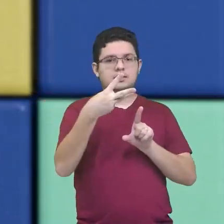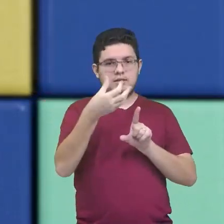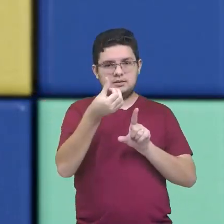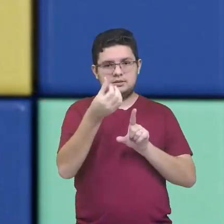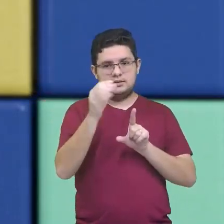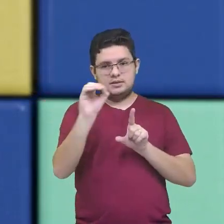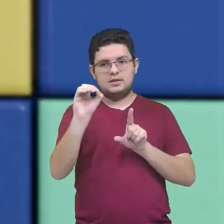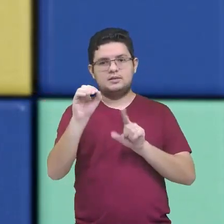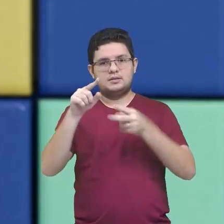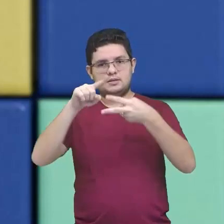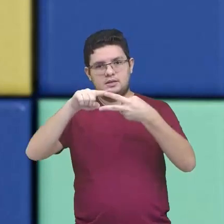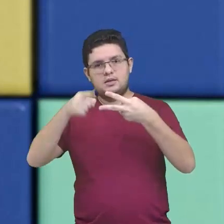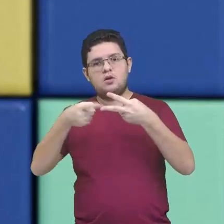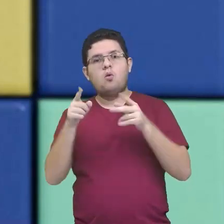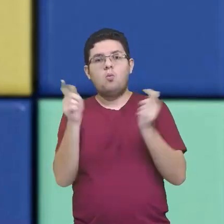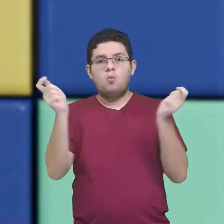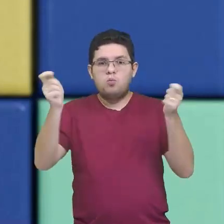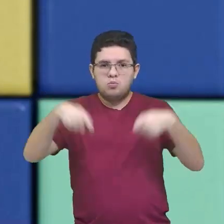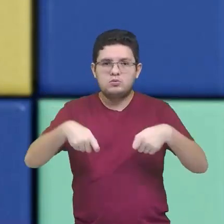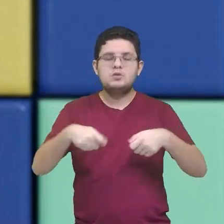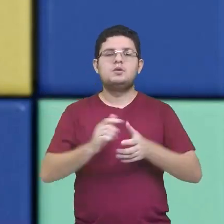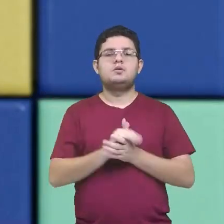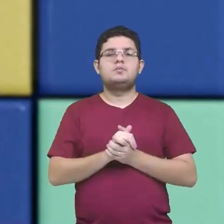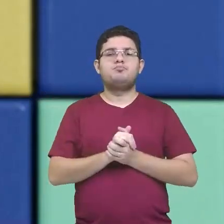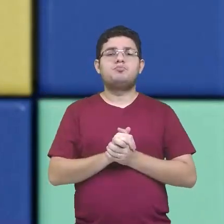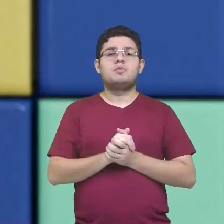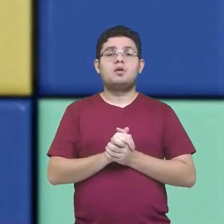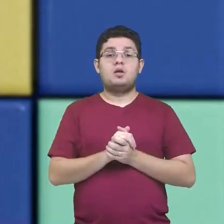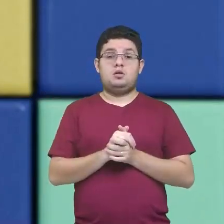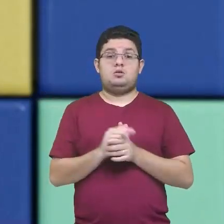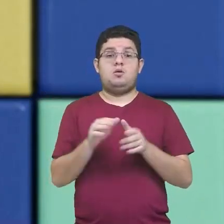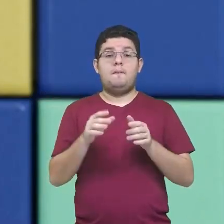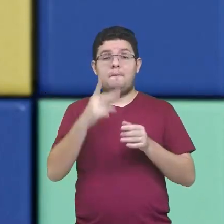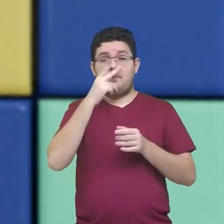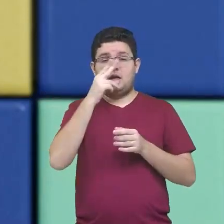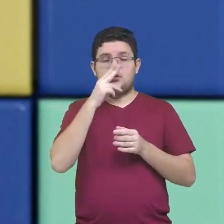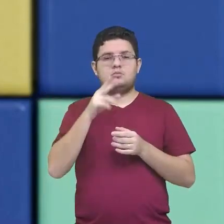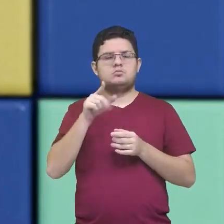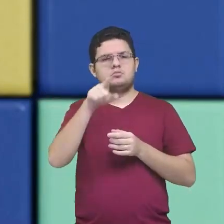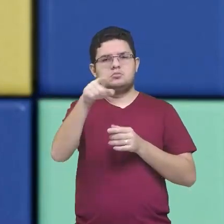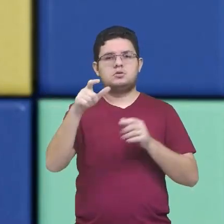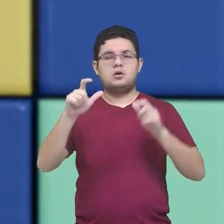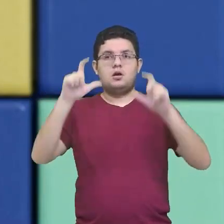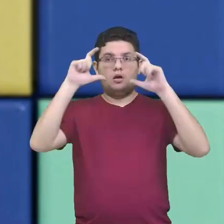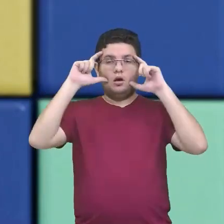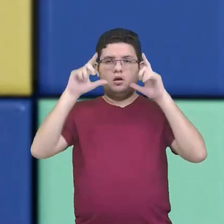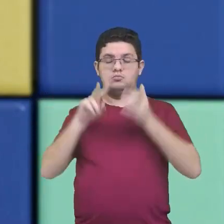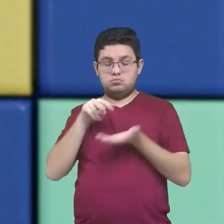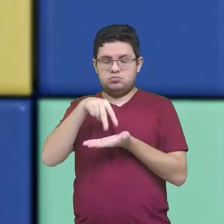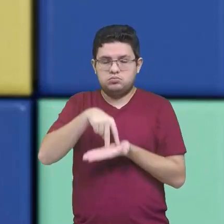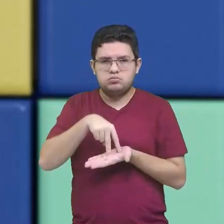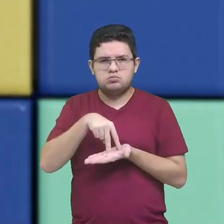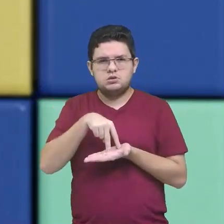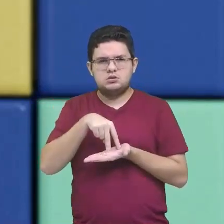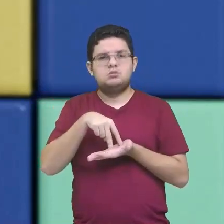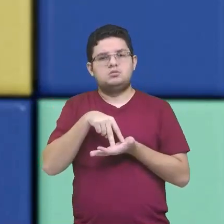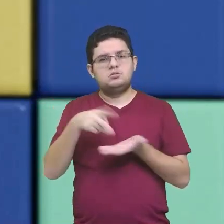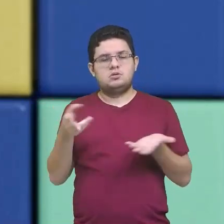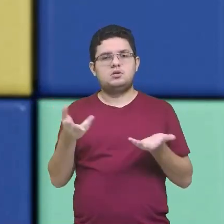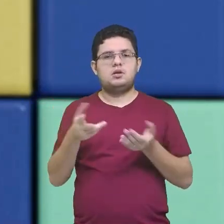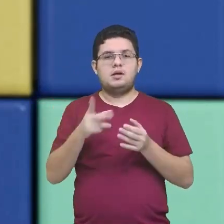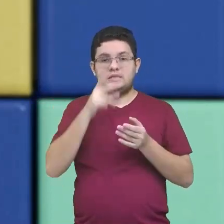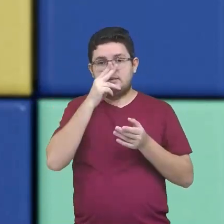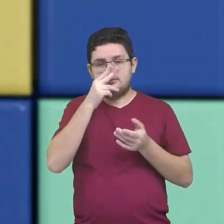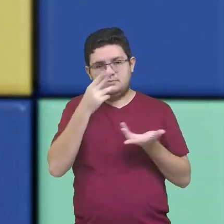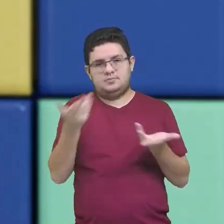todas as obras e o espaço. E é como se você realmente saísse de casa e entrasse nesses ambientes